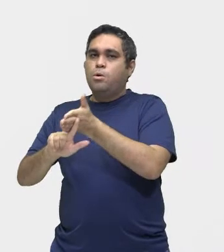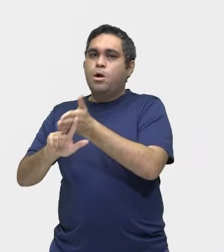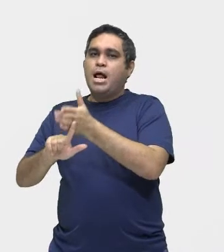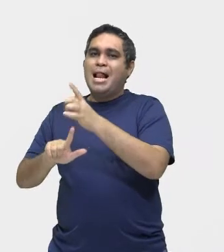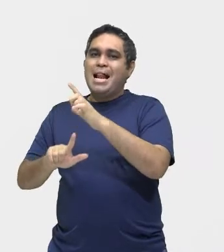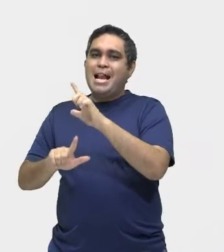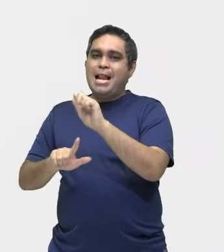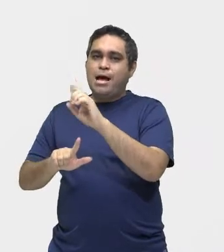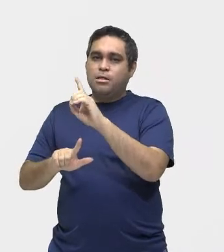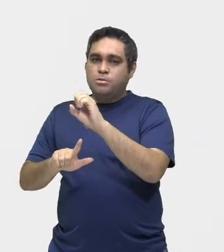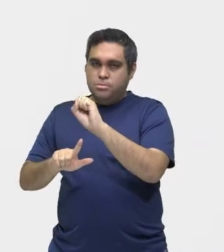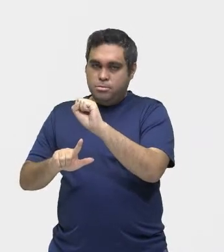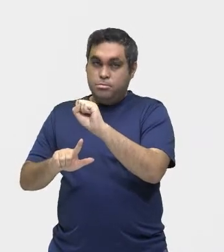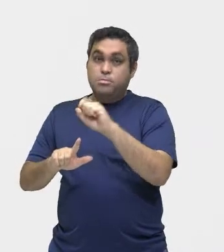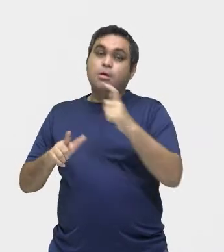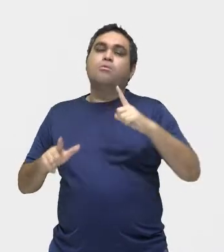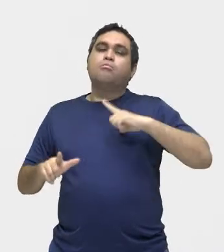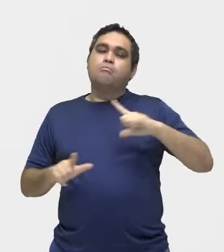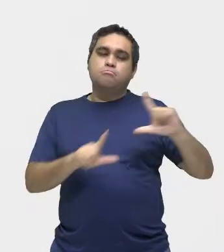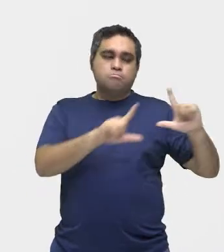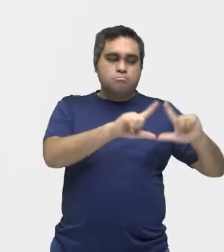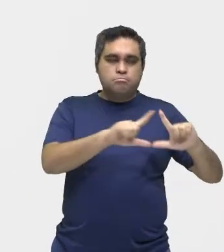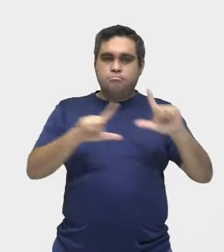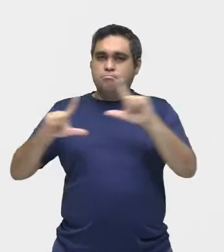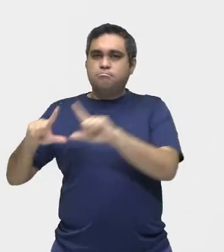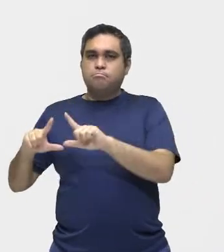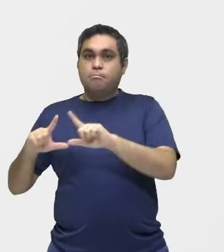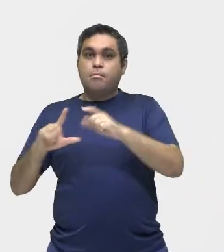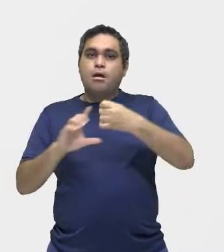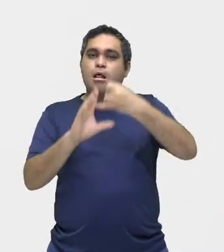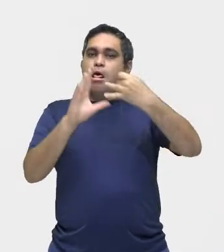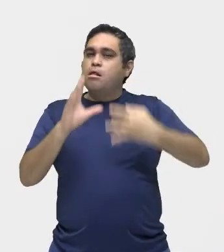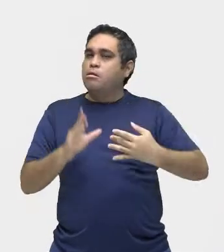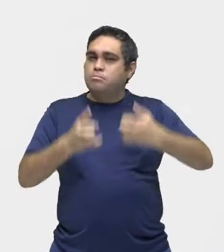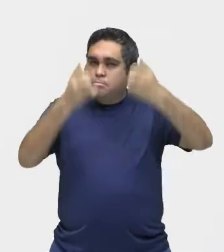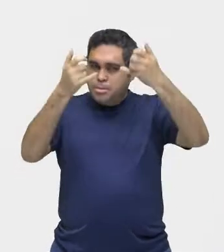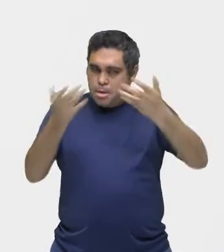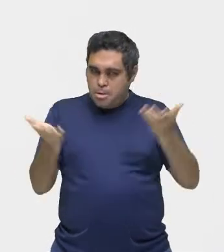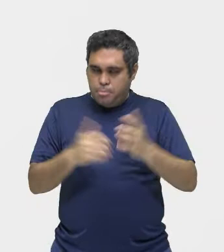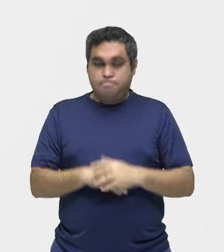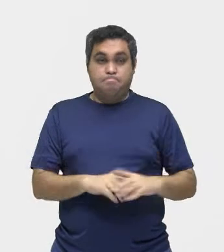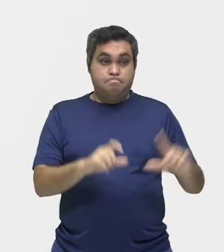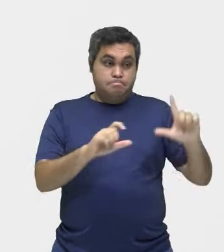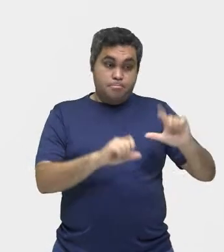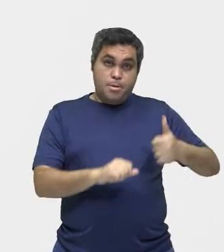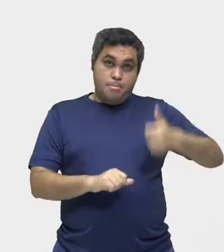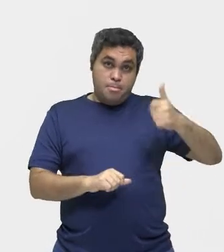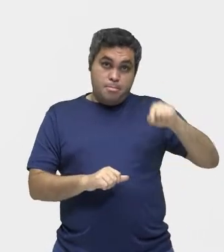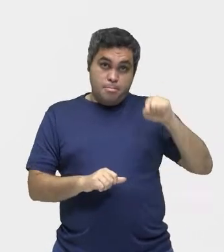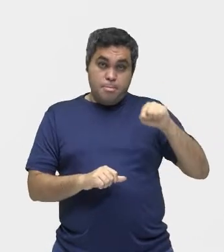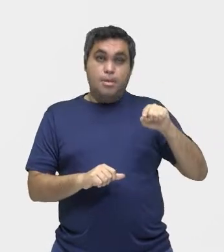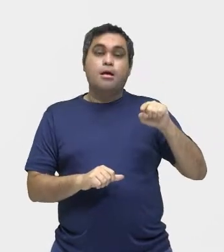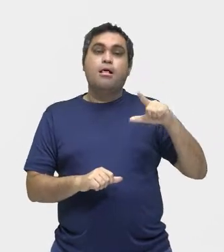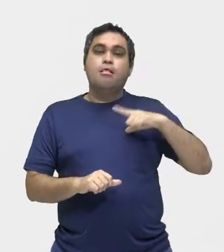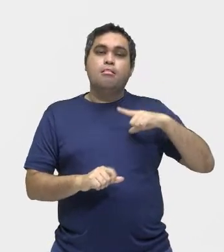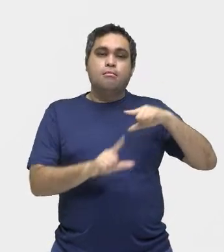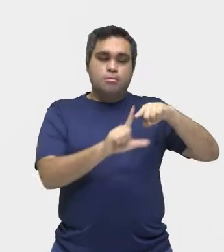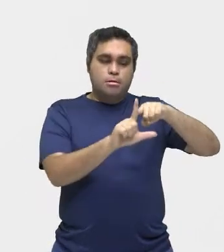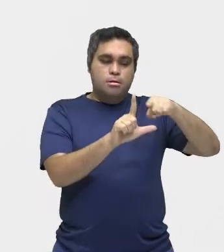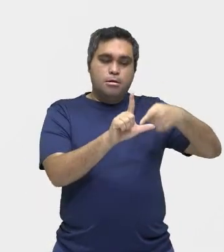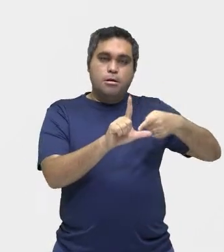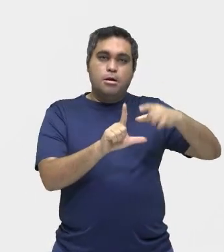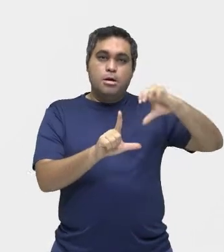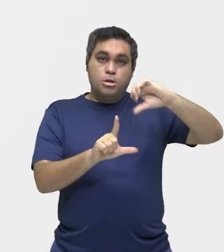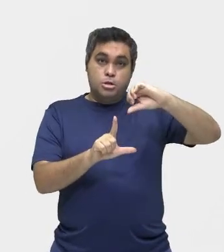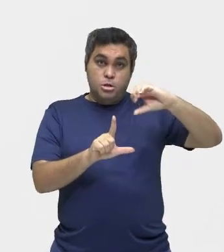Dois triângulos colocados lado a lado possuem as seguintes características. O primeiro possui um ângulo de 90 graus